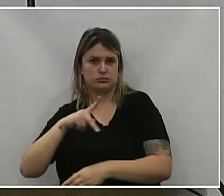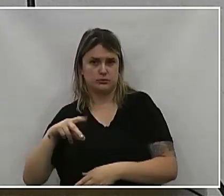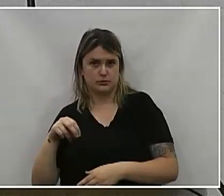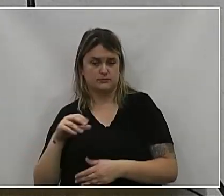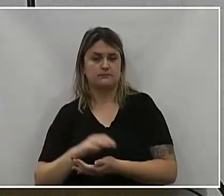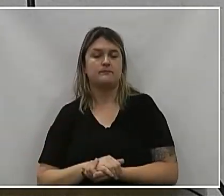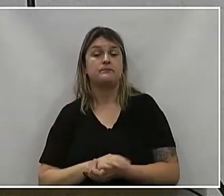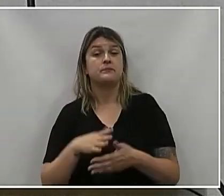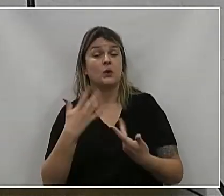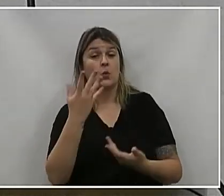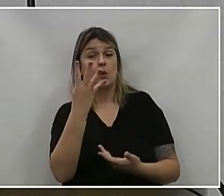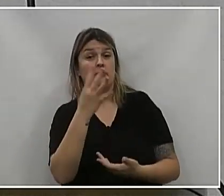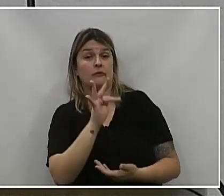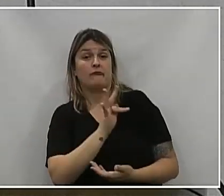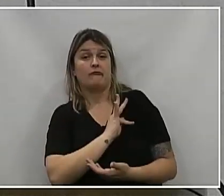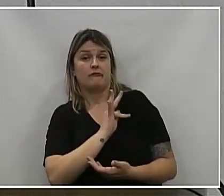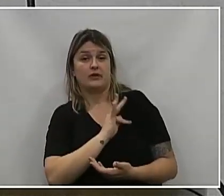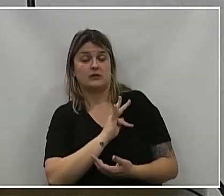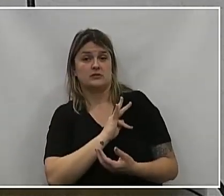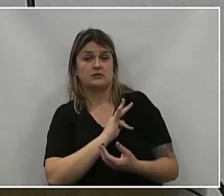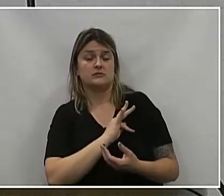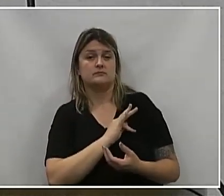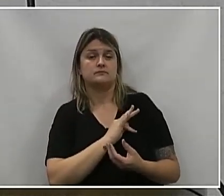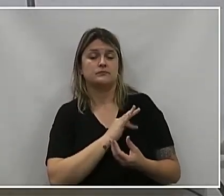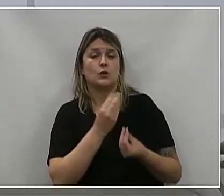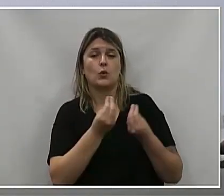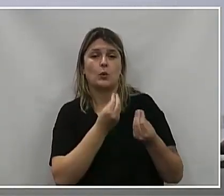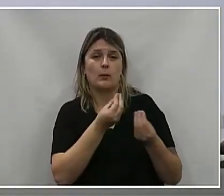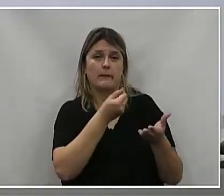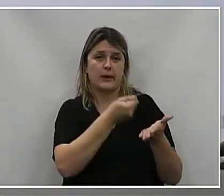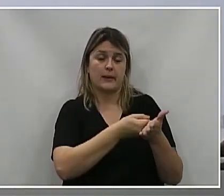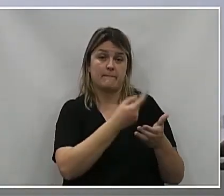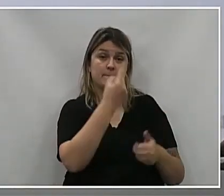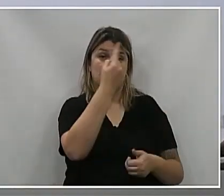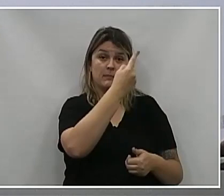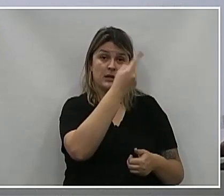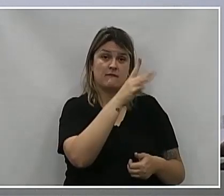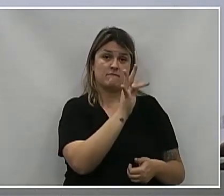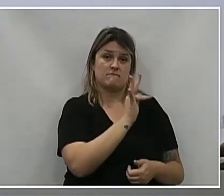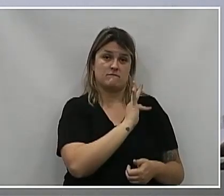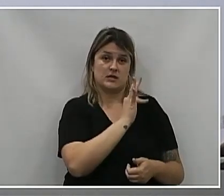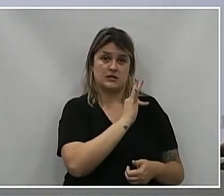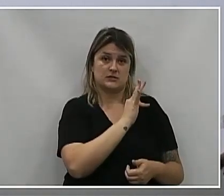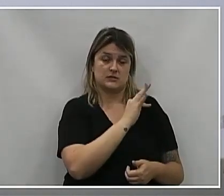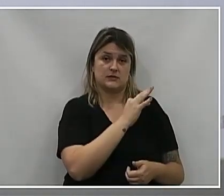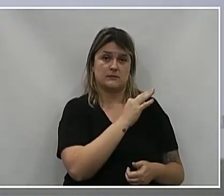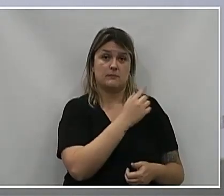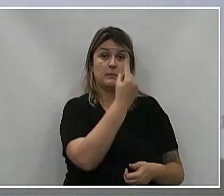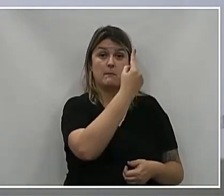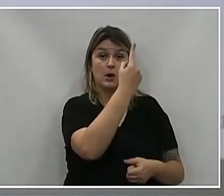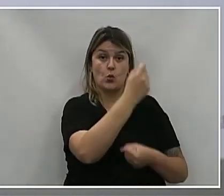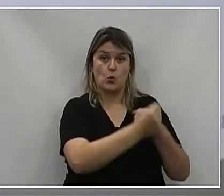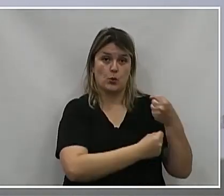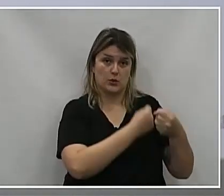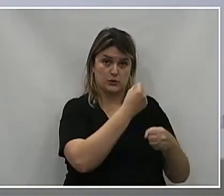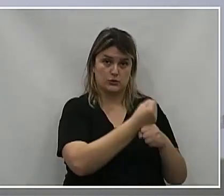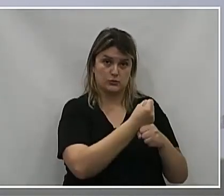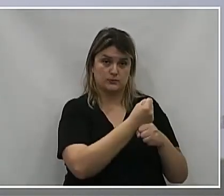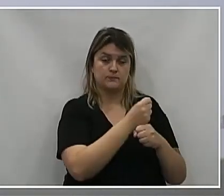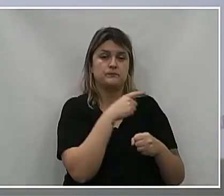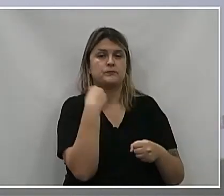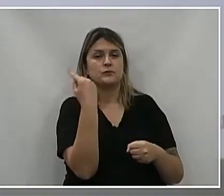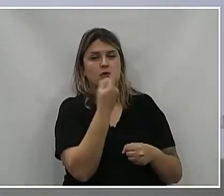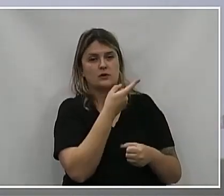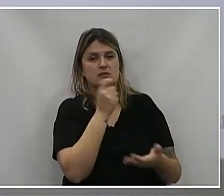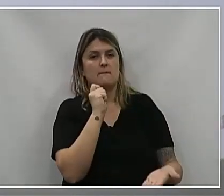5 fases estariam distribuídas da seguinte forma. Na primeira fase, que seriam os 12 primeiros meses, nós